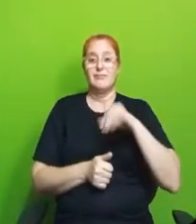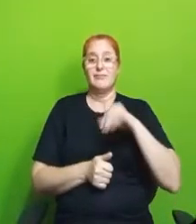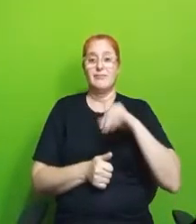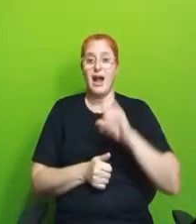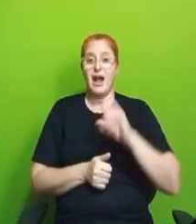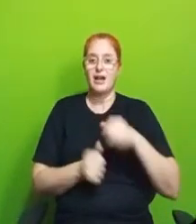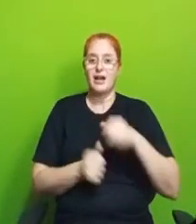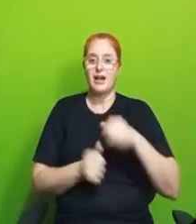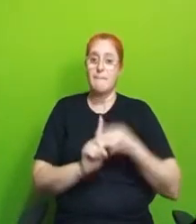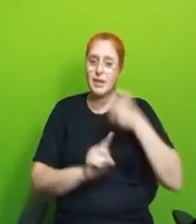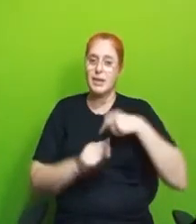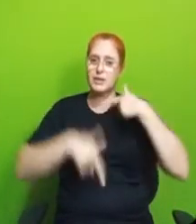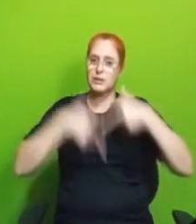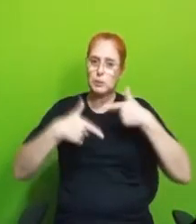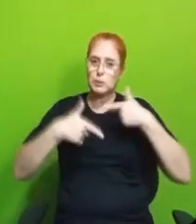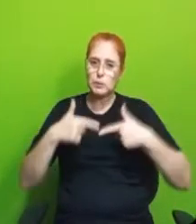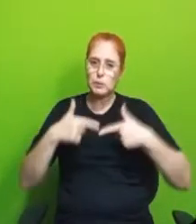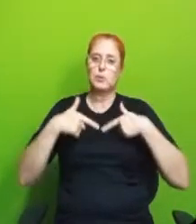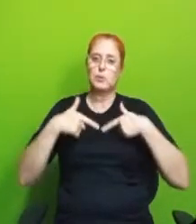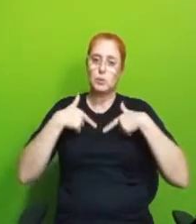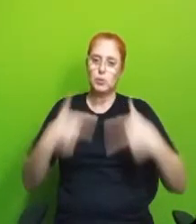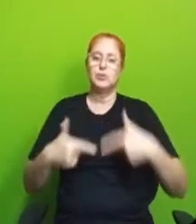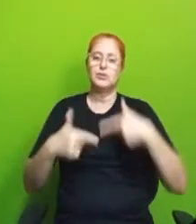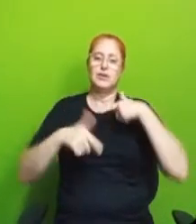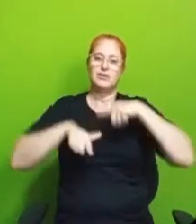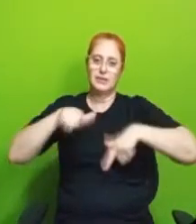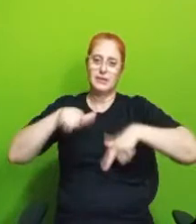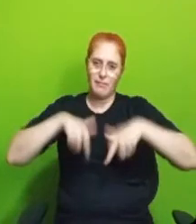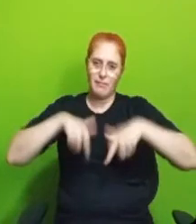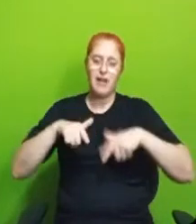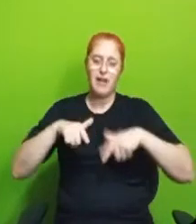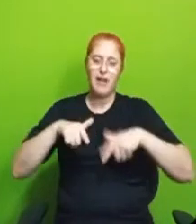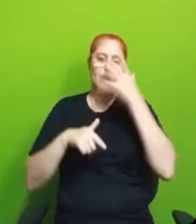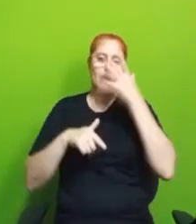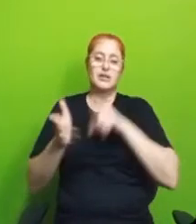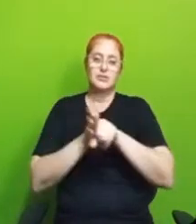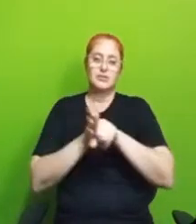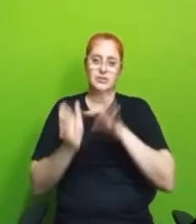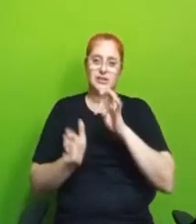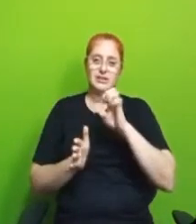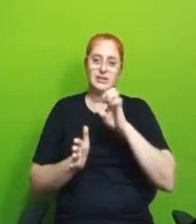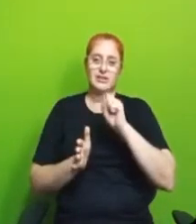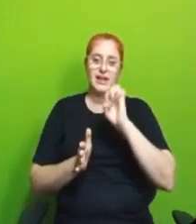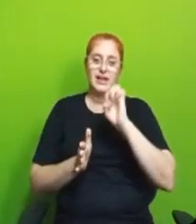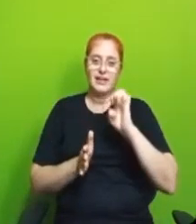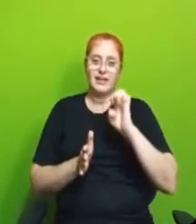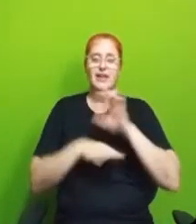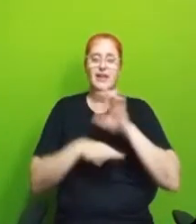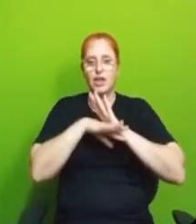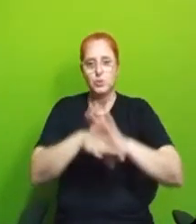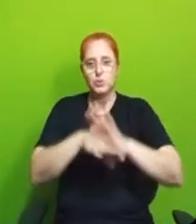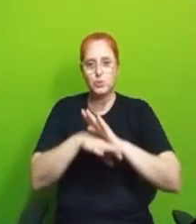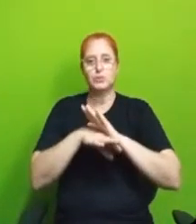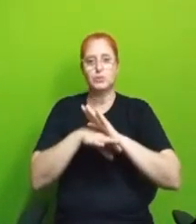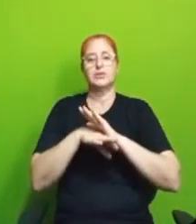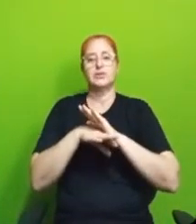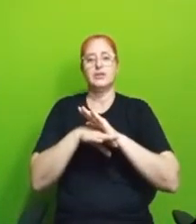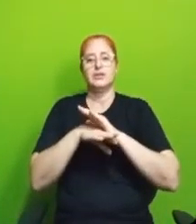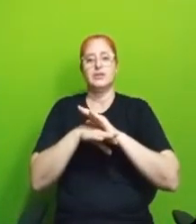acho que a pesquisa e a tese, né, buscam contribuir para visibilizar